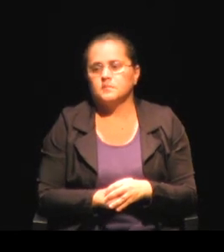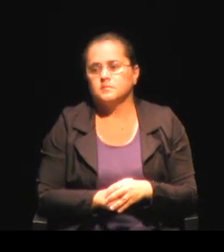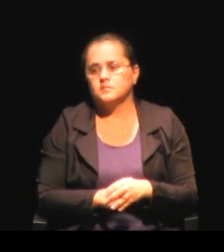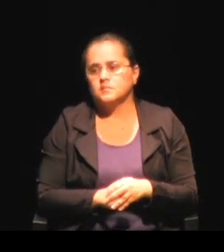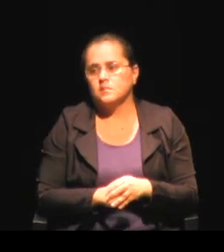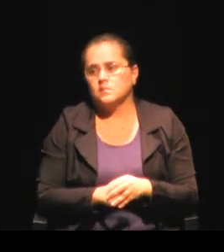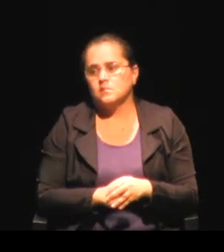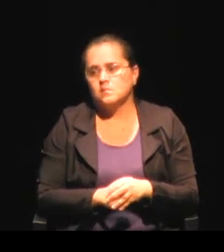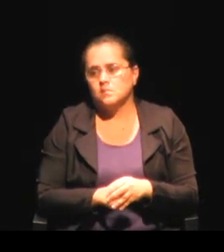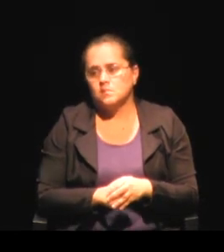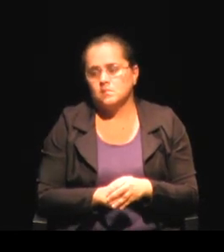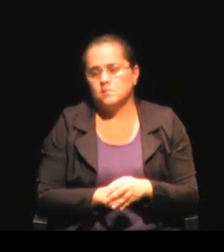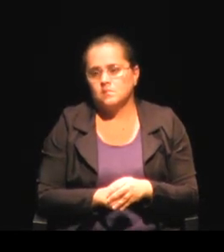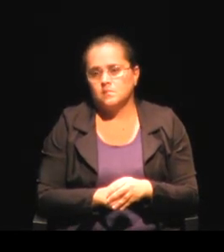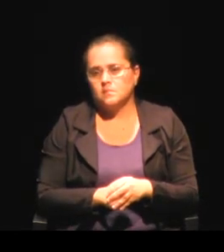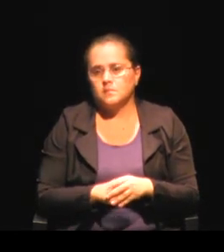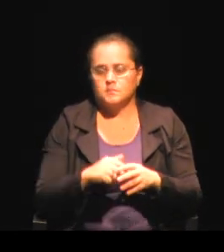amistoso, né, para as pessoas conviverem.